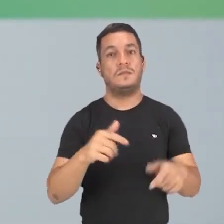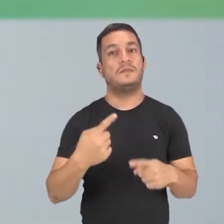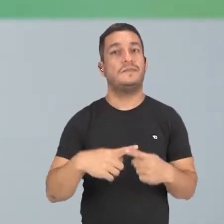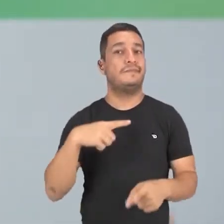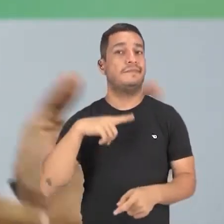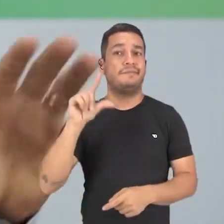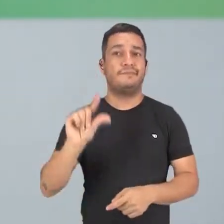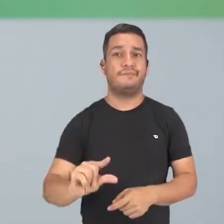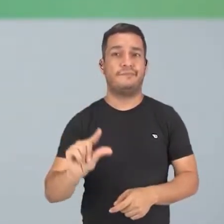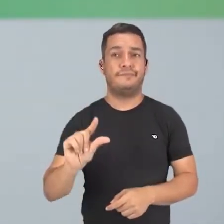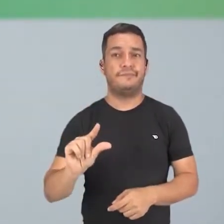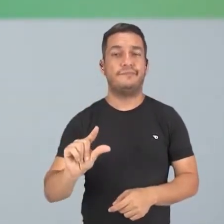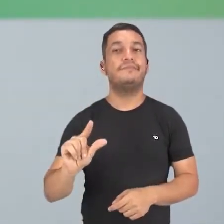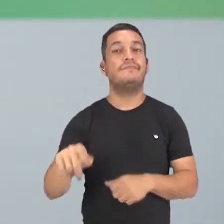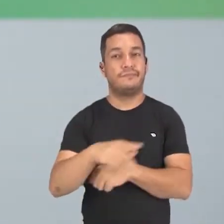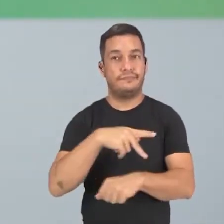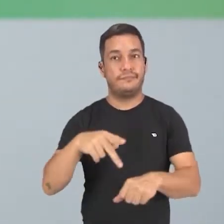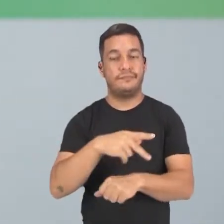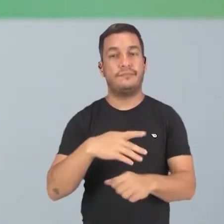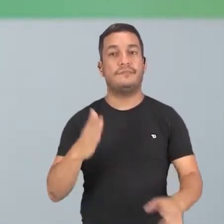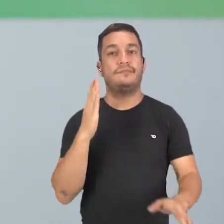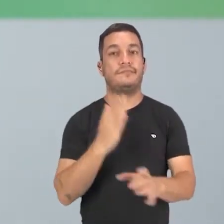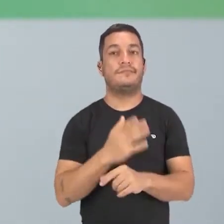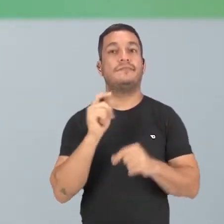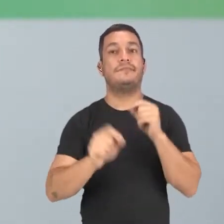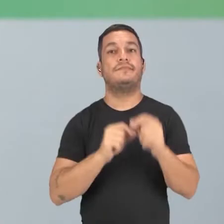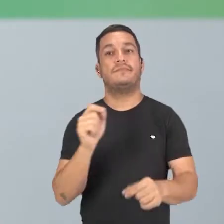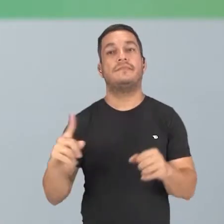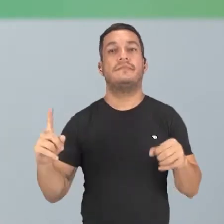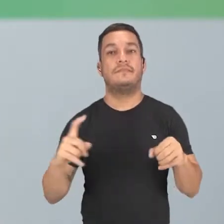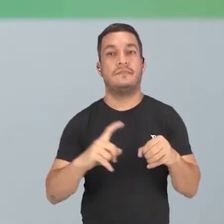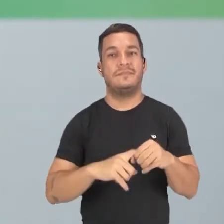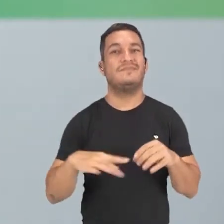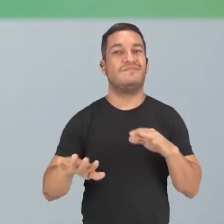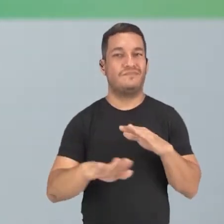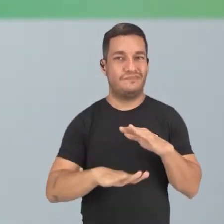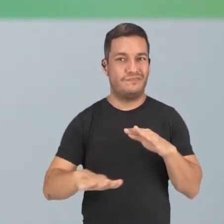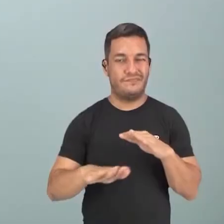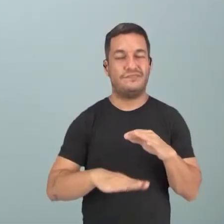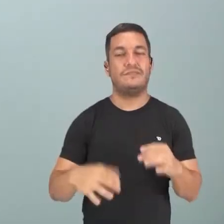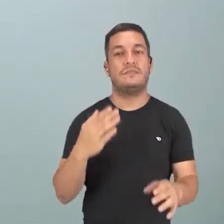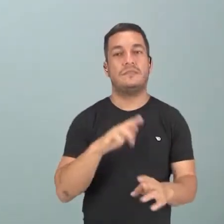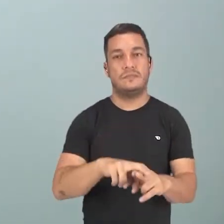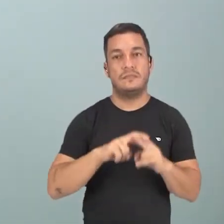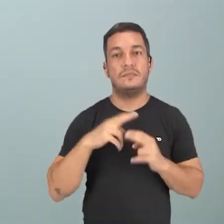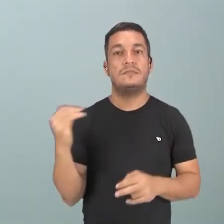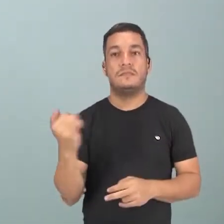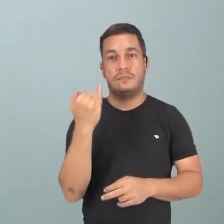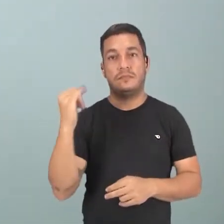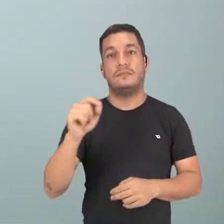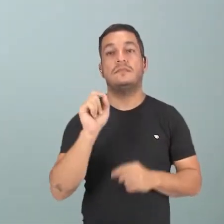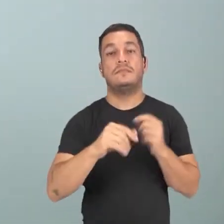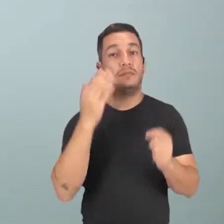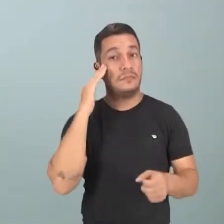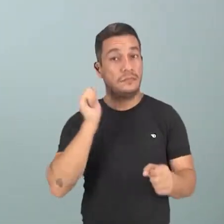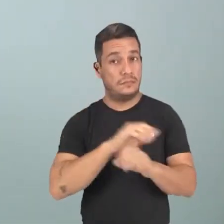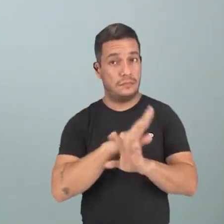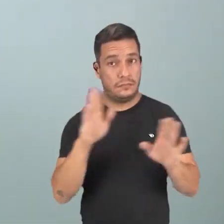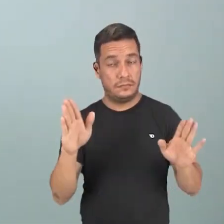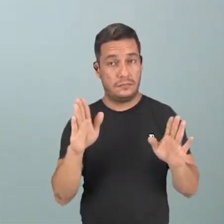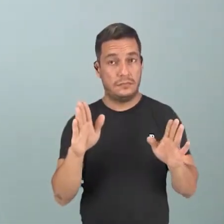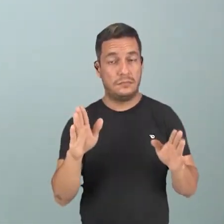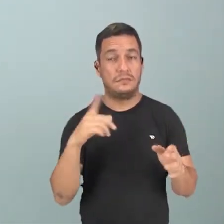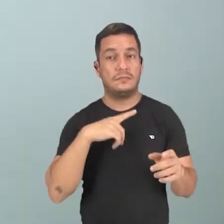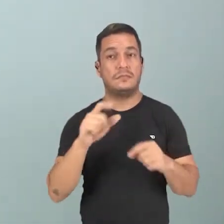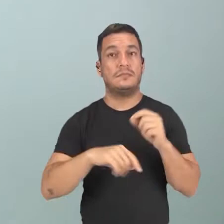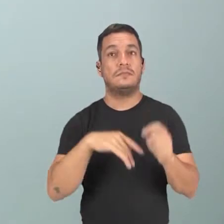de obra no seu país em função da taxa de fecundidade ser baixa e, portanto, isso é muito importante entender. E aí tem